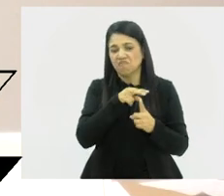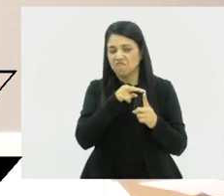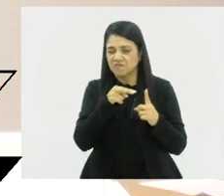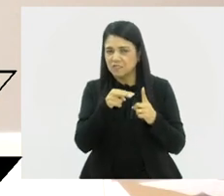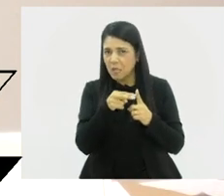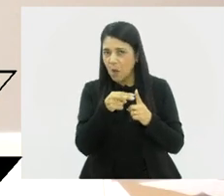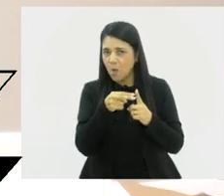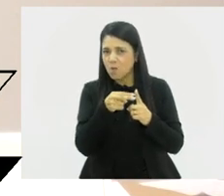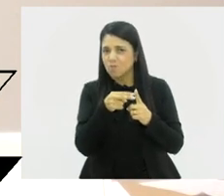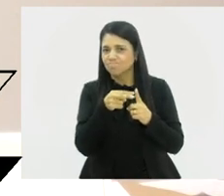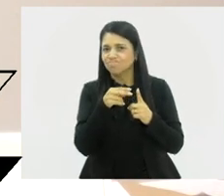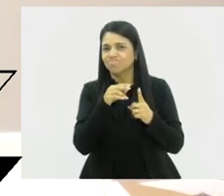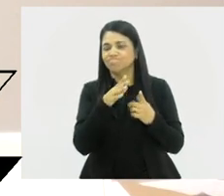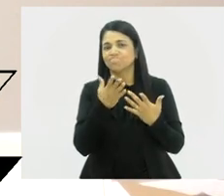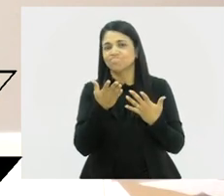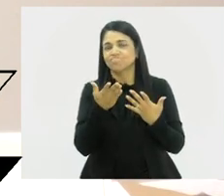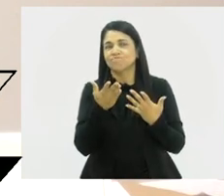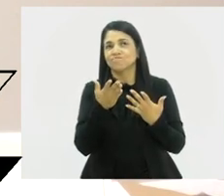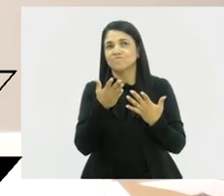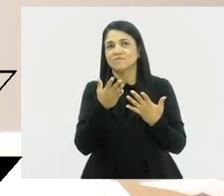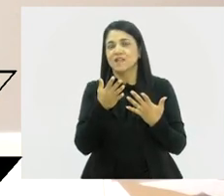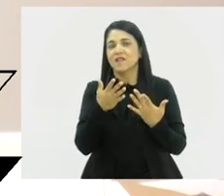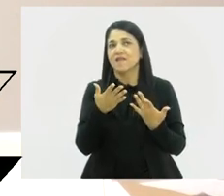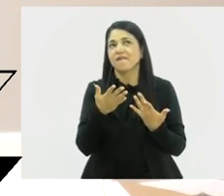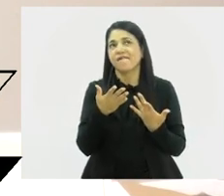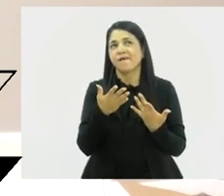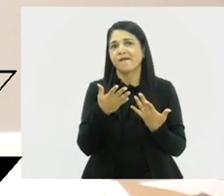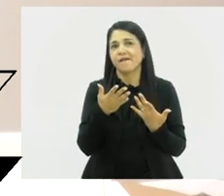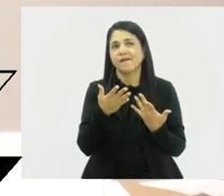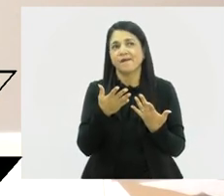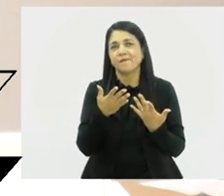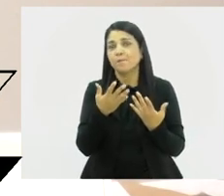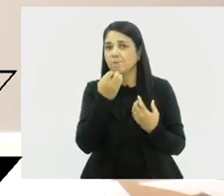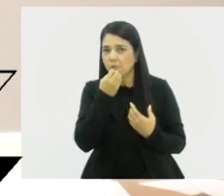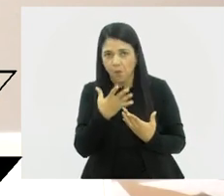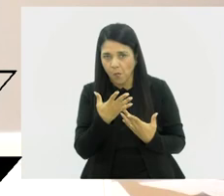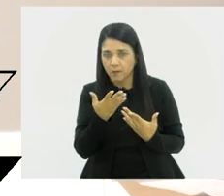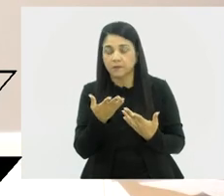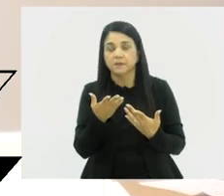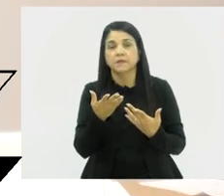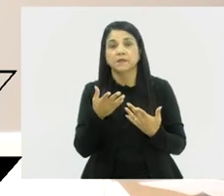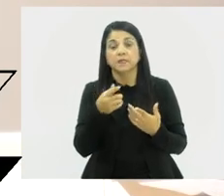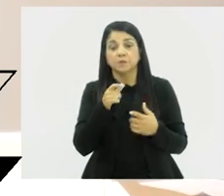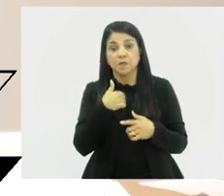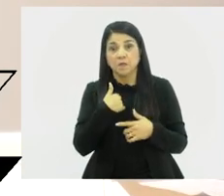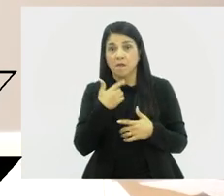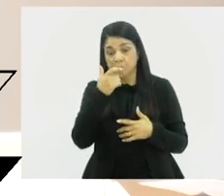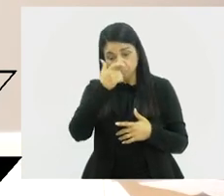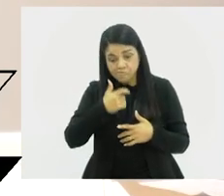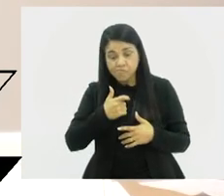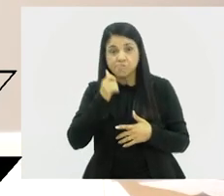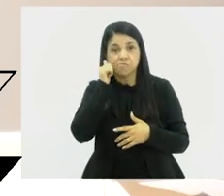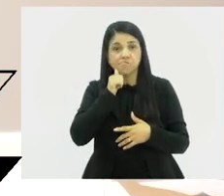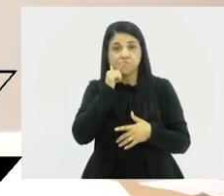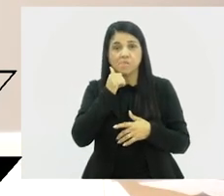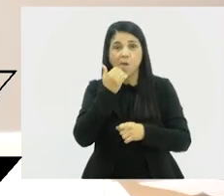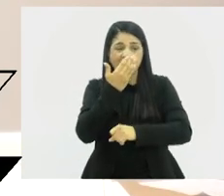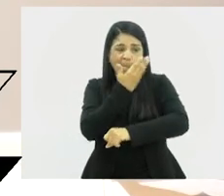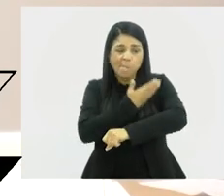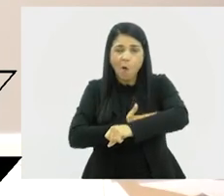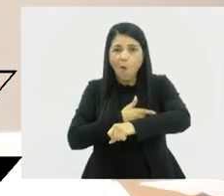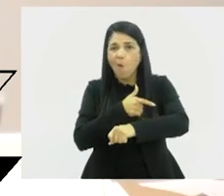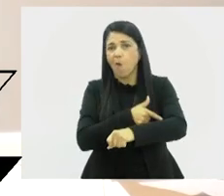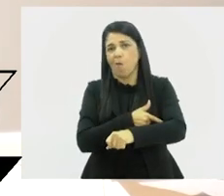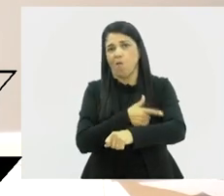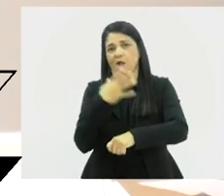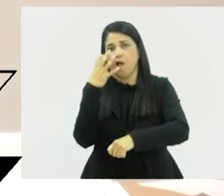não voltada para a tristeza e para o rancor, que até caberia, né, a pessoa que perde o braço e tal. Muito bem.